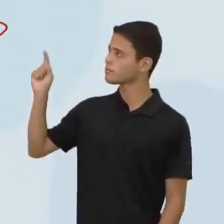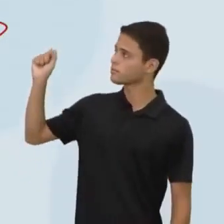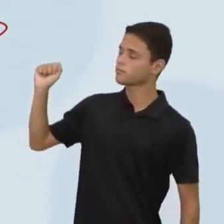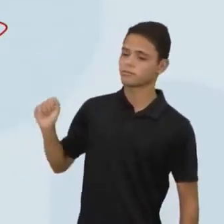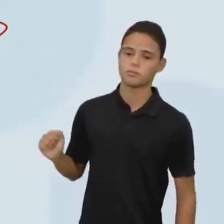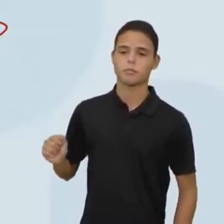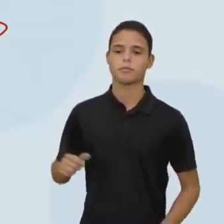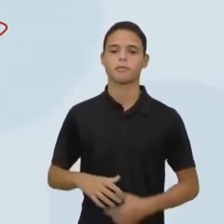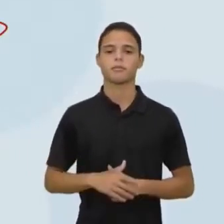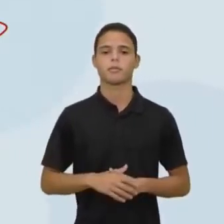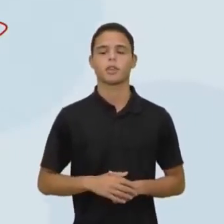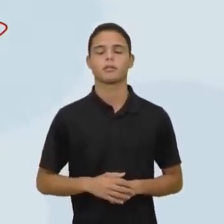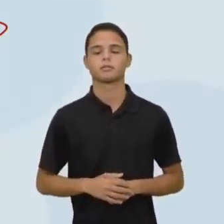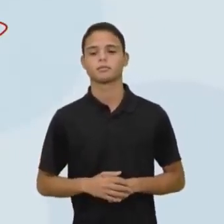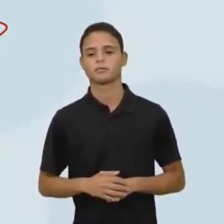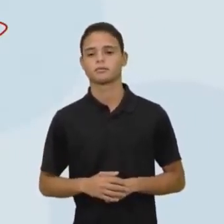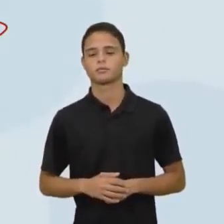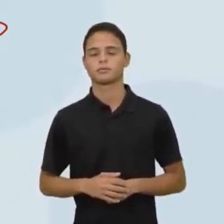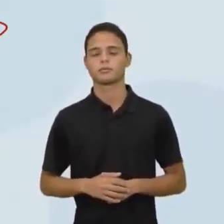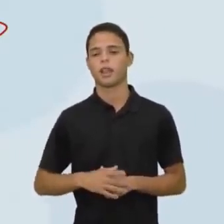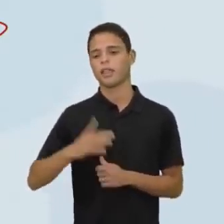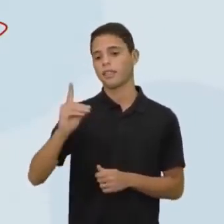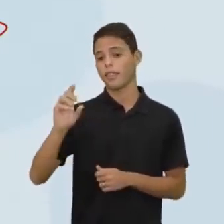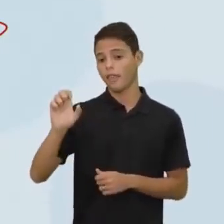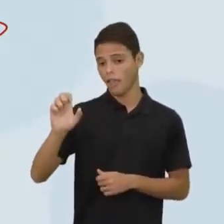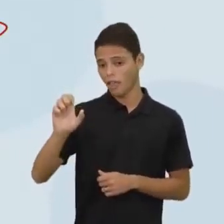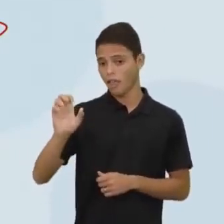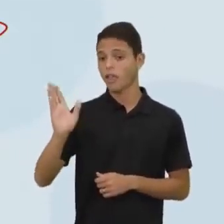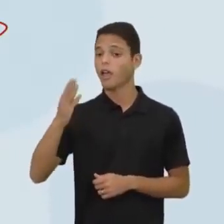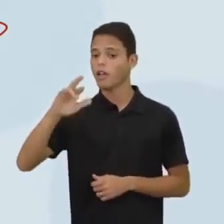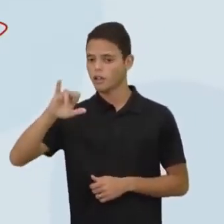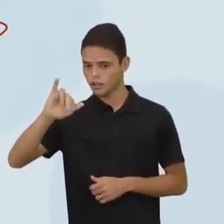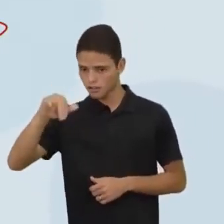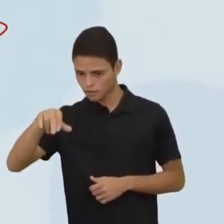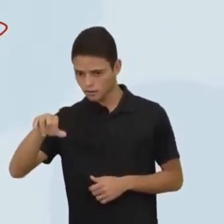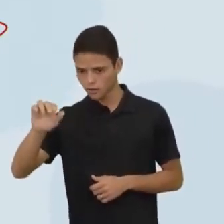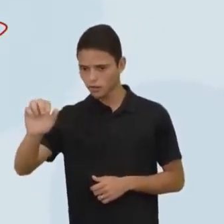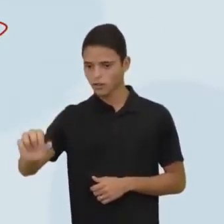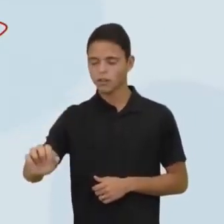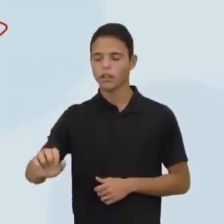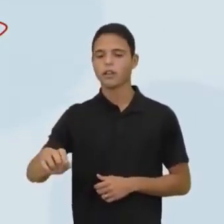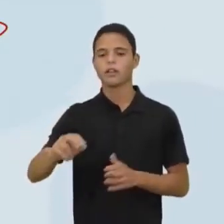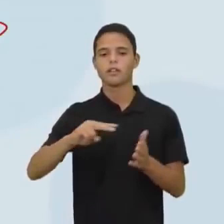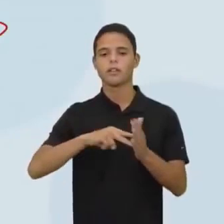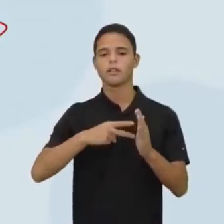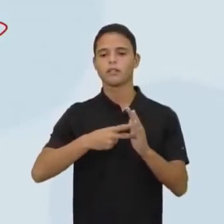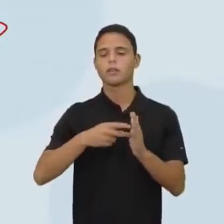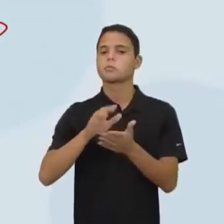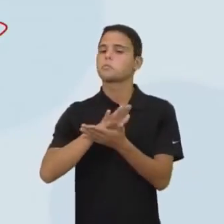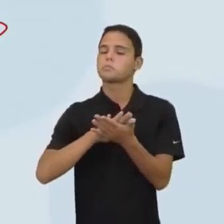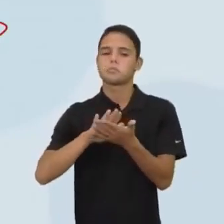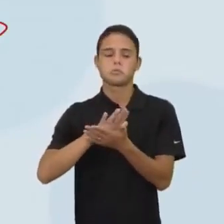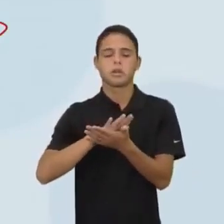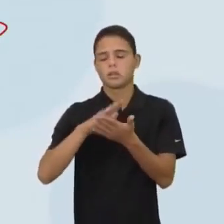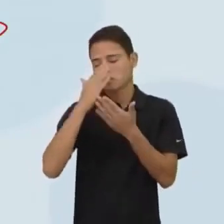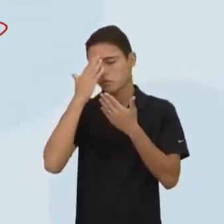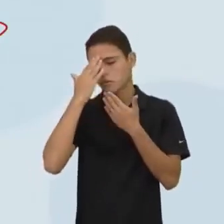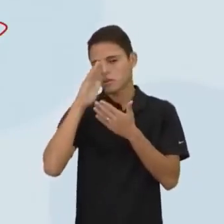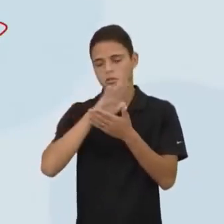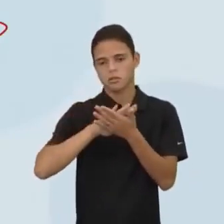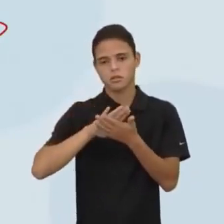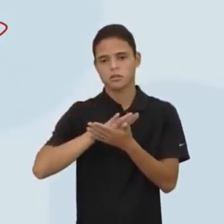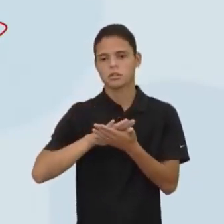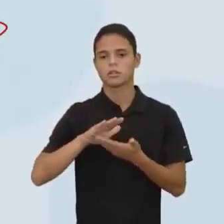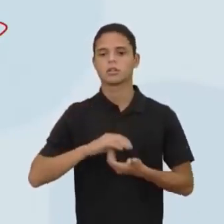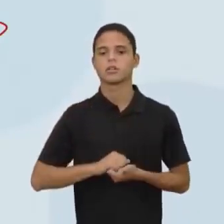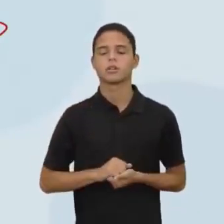rien. Não é para falar de rien, não. De rien é de nada. Depois, nós